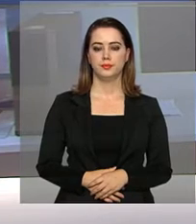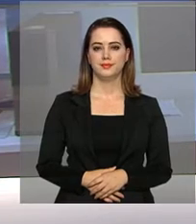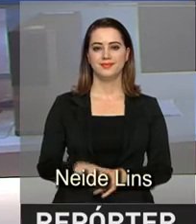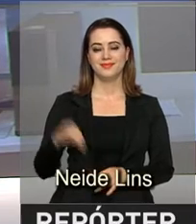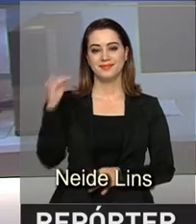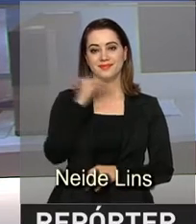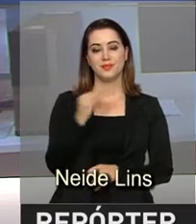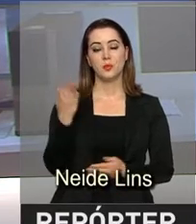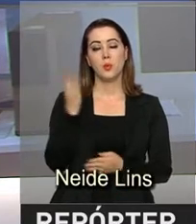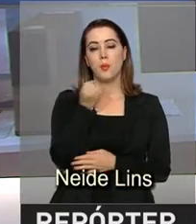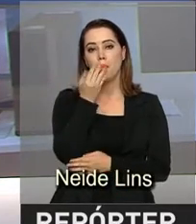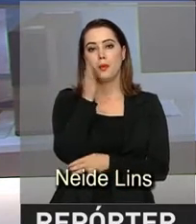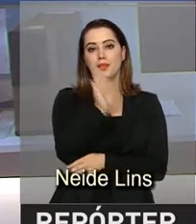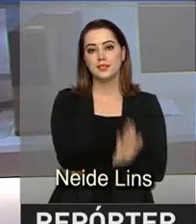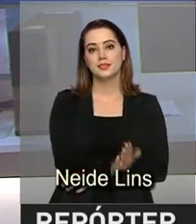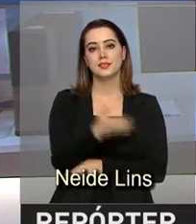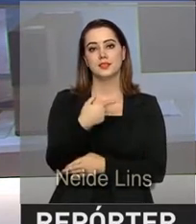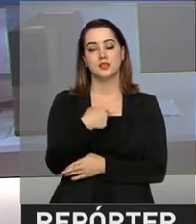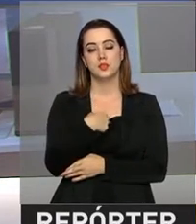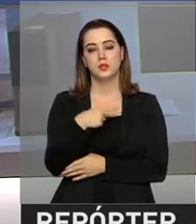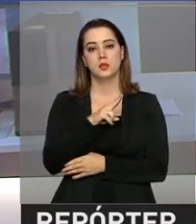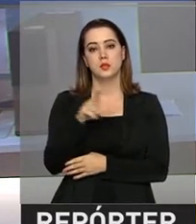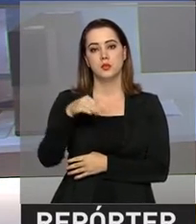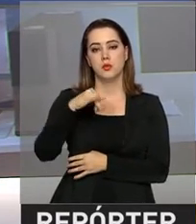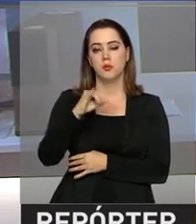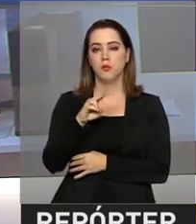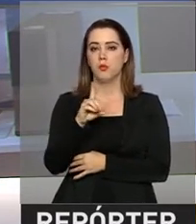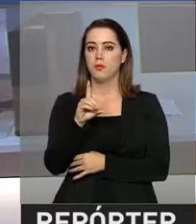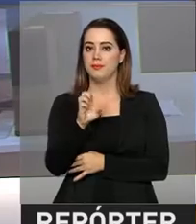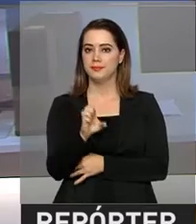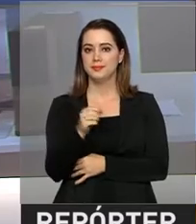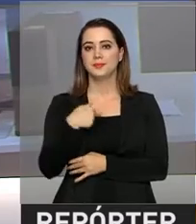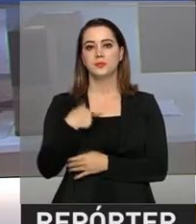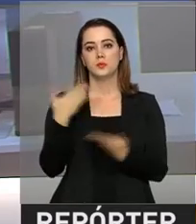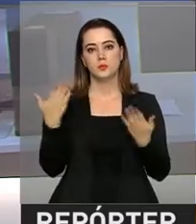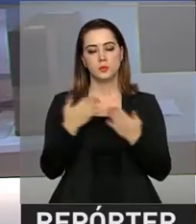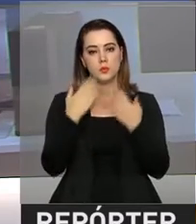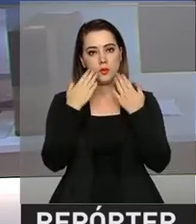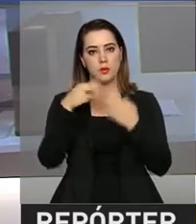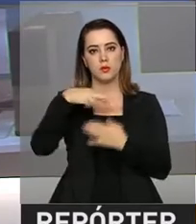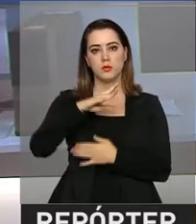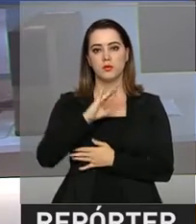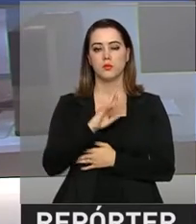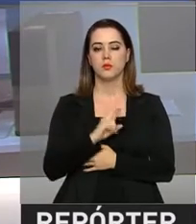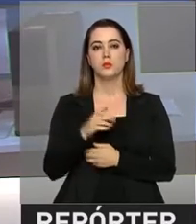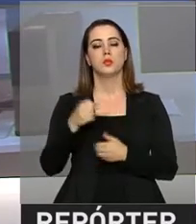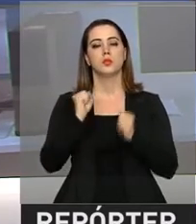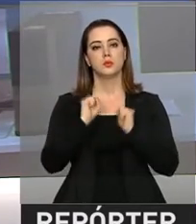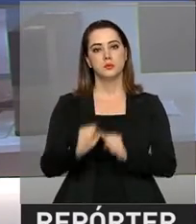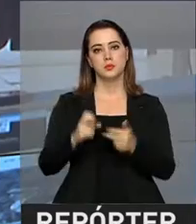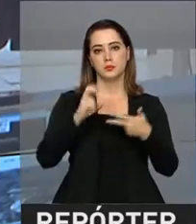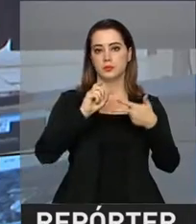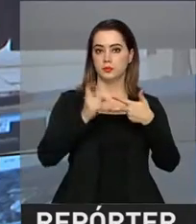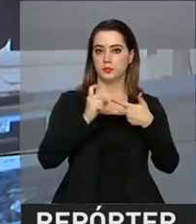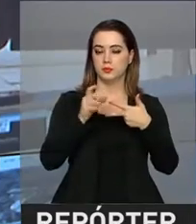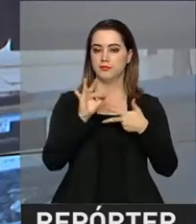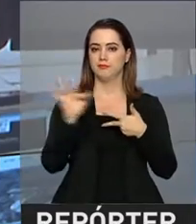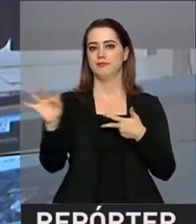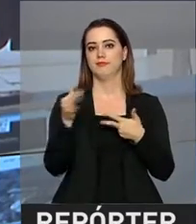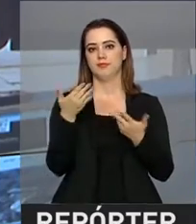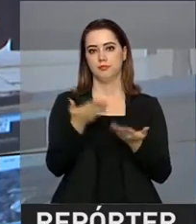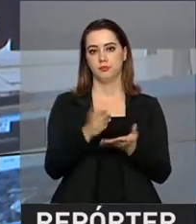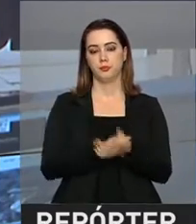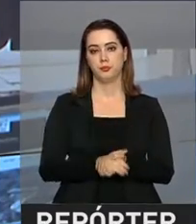olá boa tarde eu sou josé luiz filho e este é o repórter nbr com as notícias do poder executivo federal o